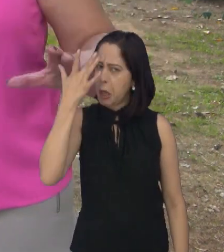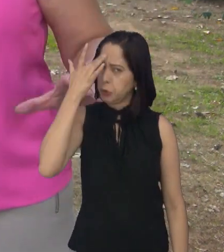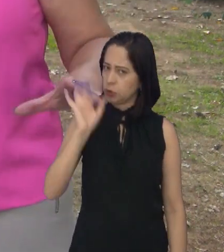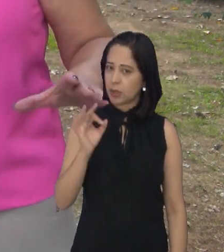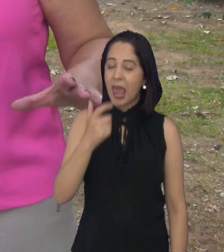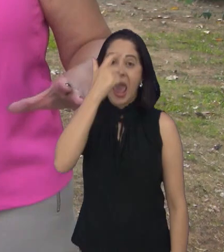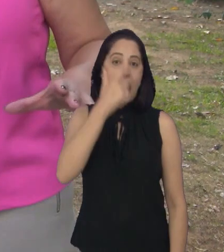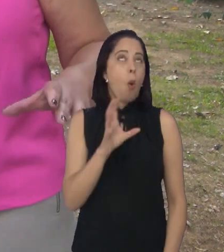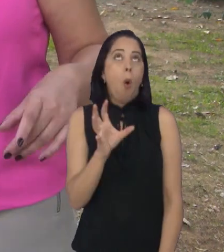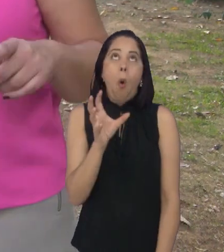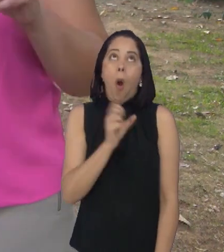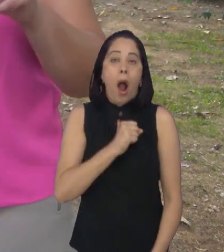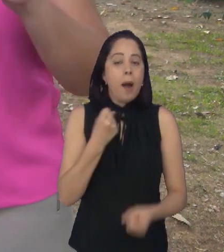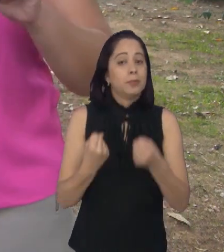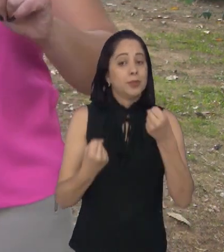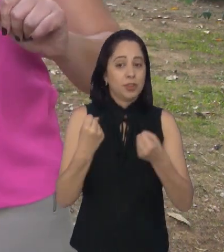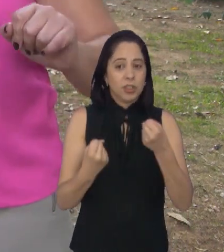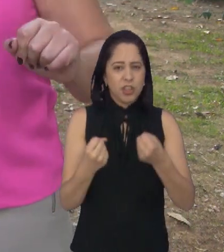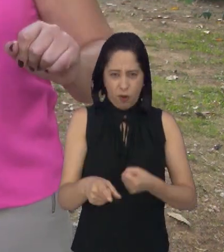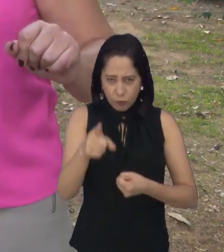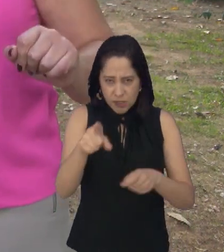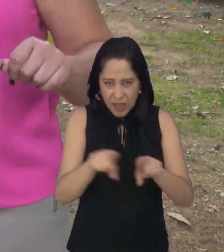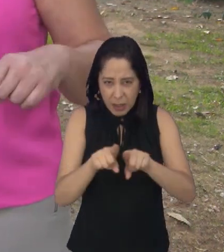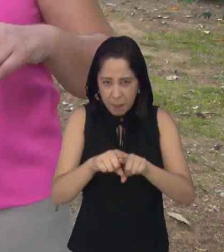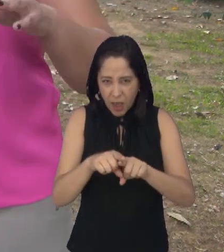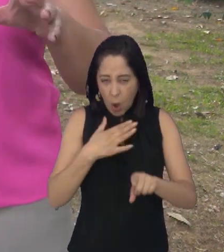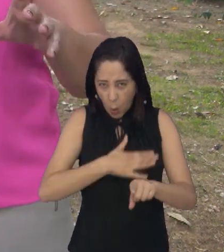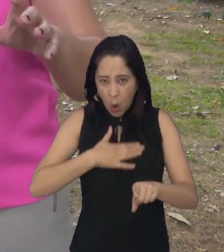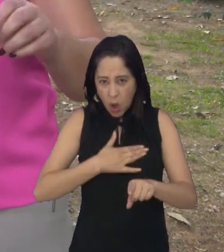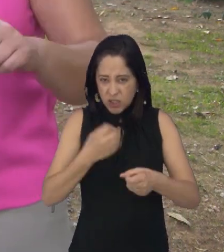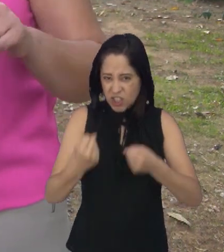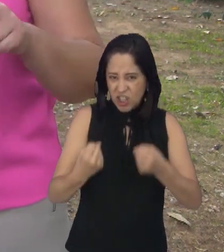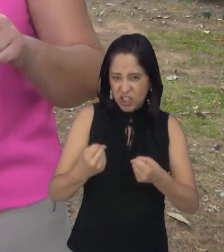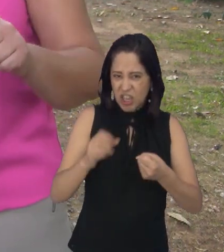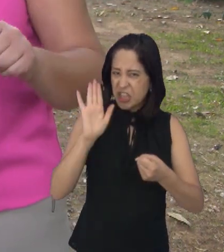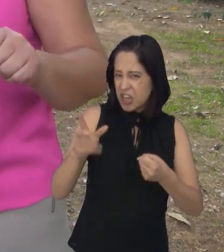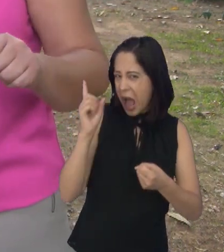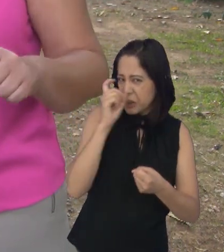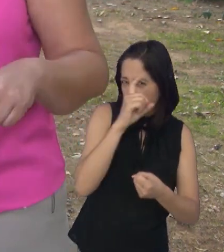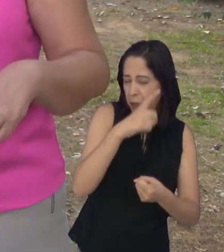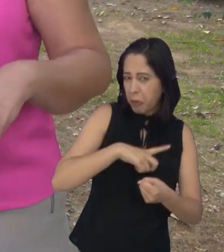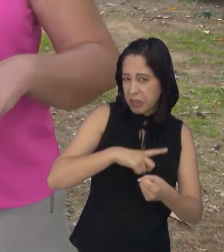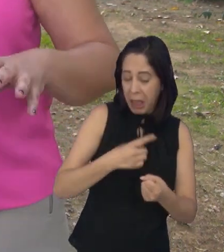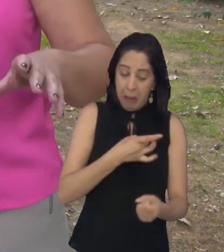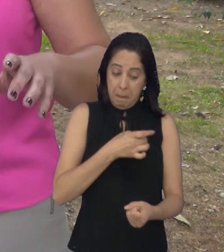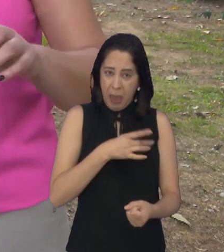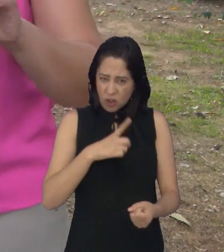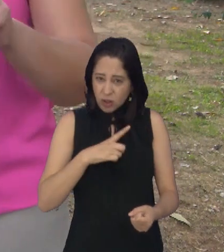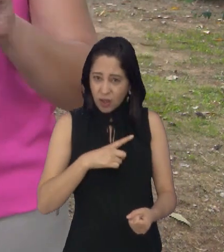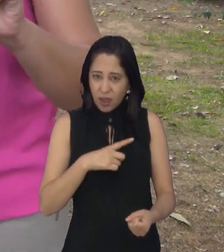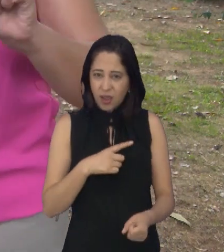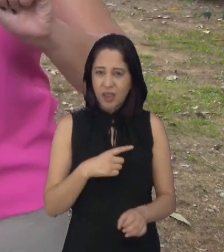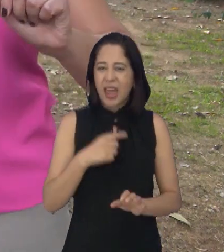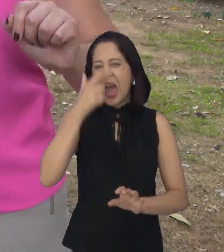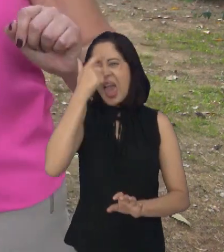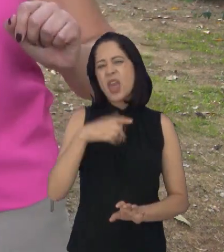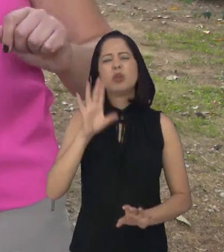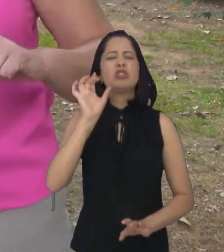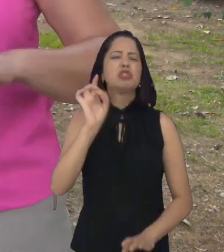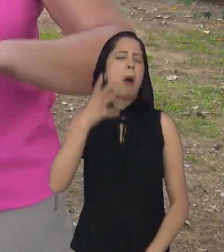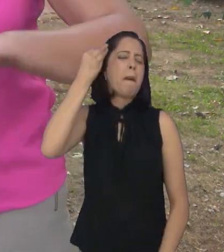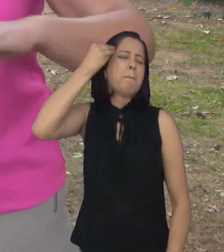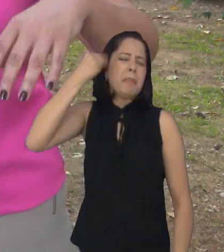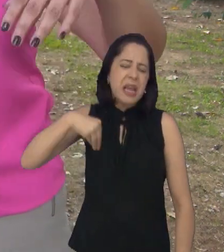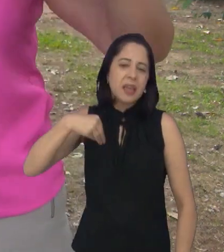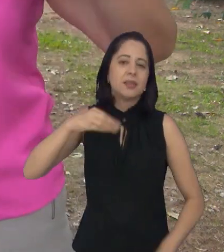eu adoro dirigir. E você, conta pra mim, você teve alguma dificuldade? Teve algum medo? Eu só tive preguiça de tirar a